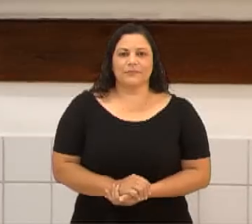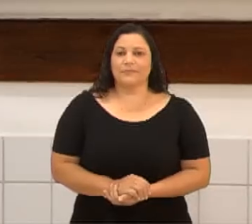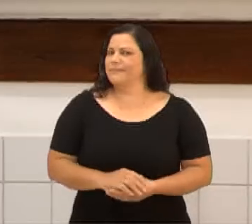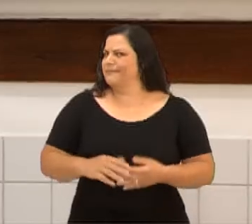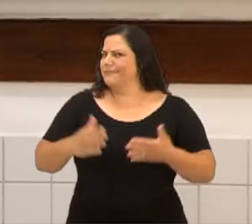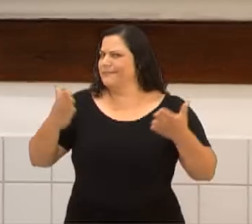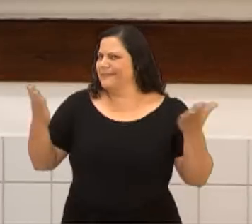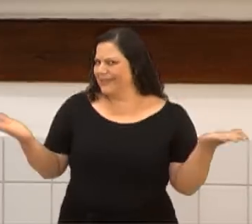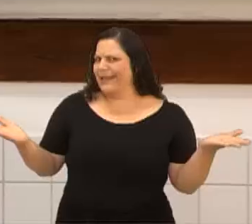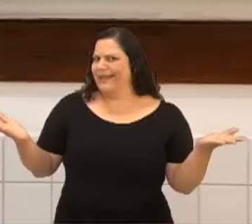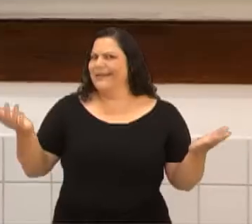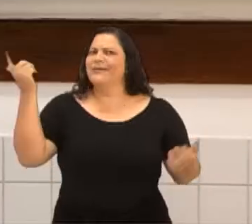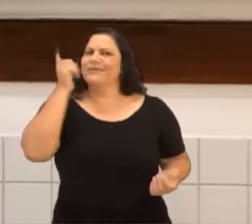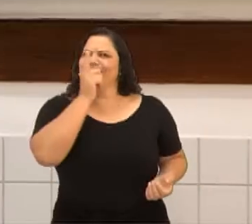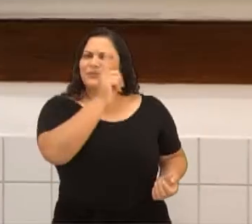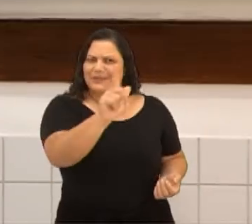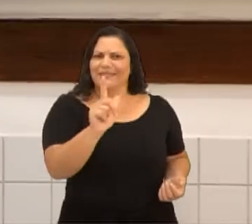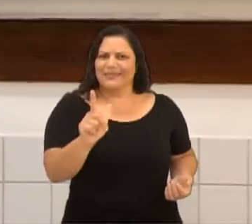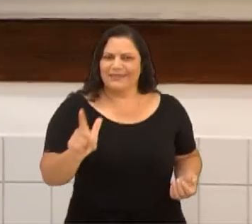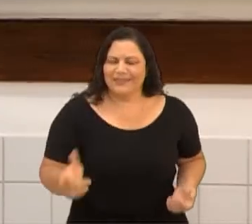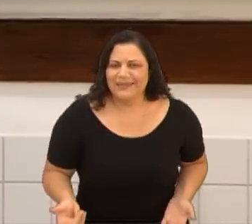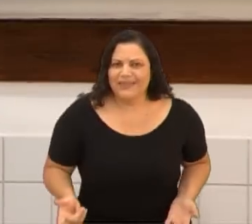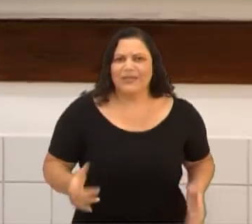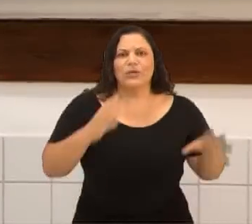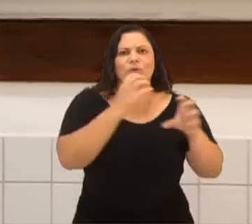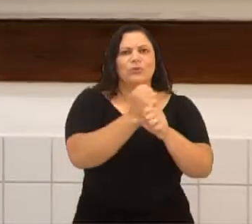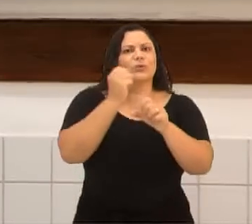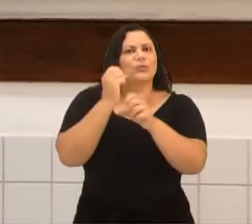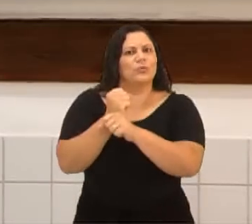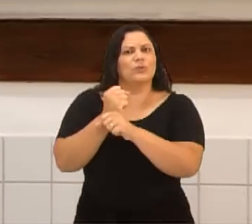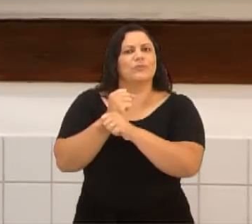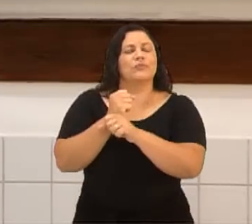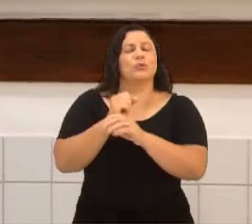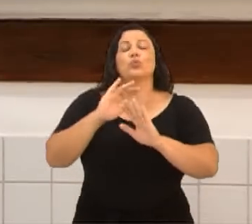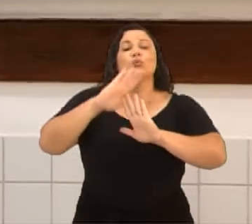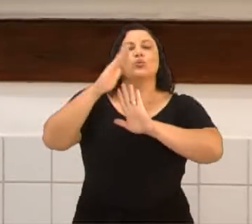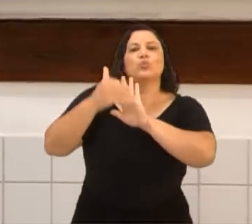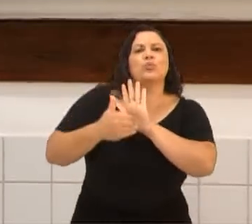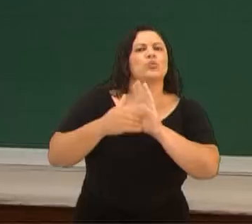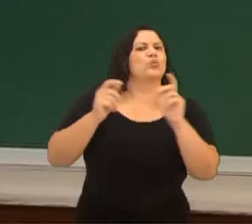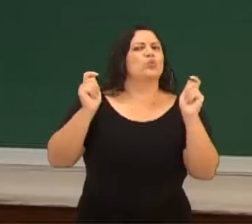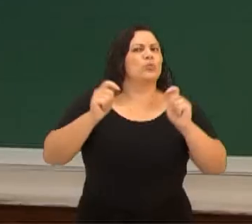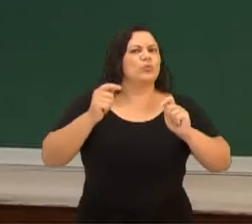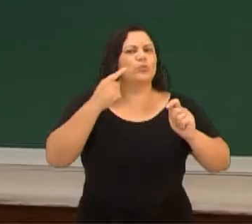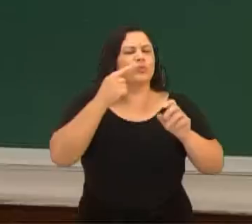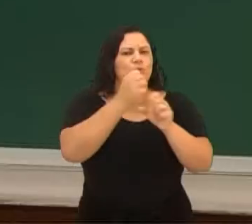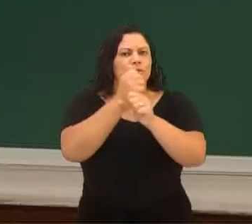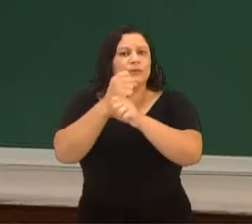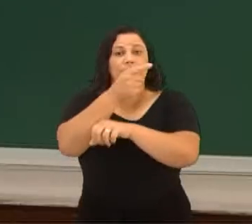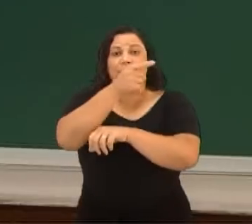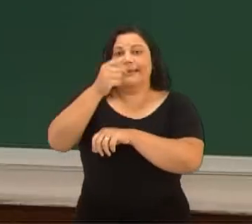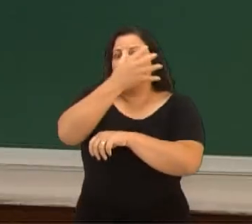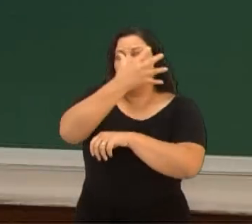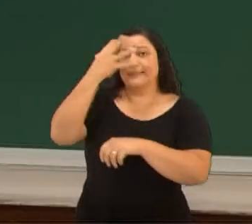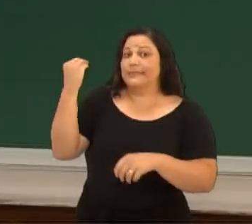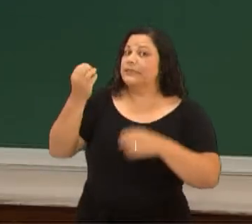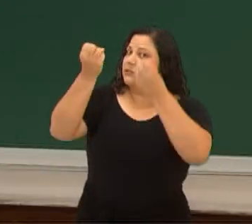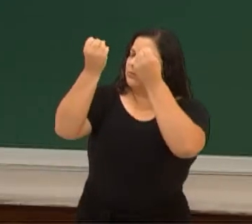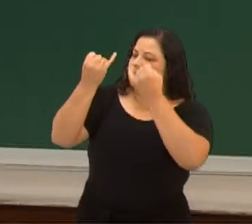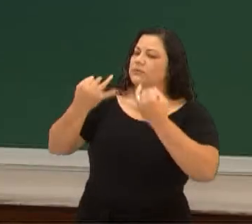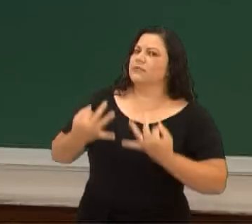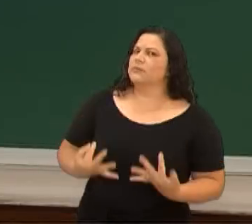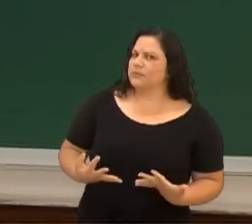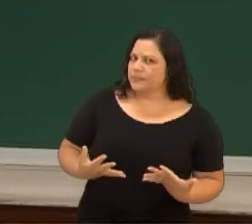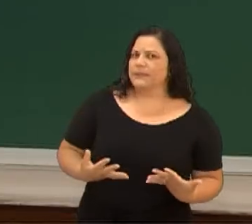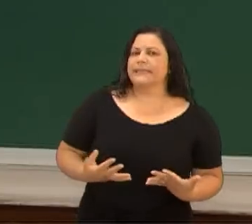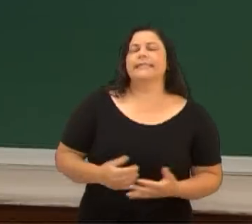E daí, conseguiram? Área total, só somar, né? Mas não esquecendo daquilo que eu expliquei antes,